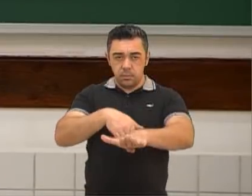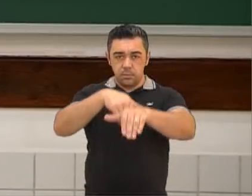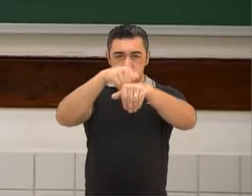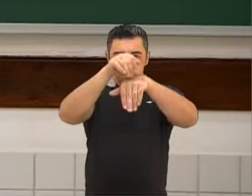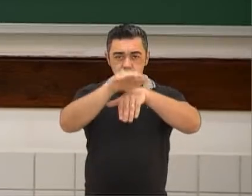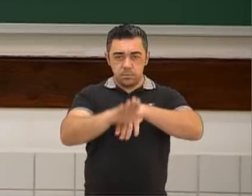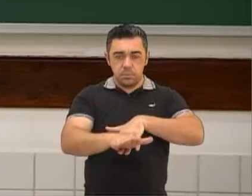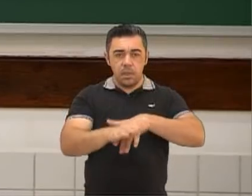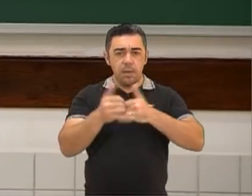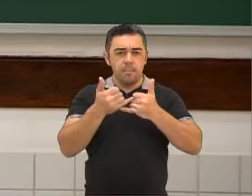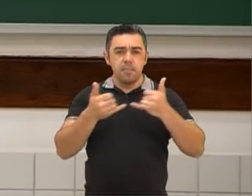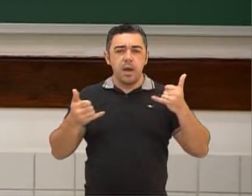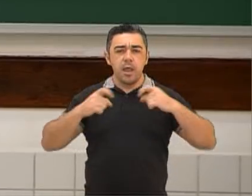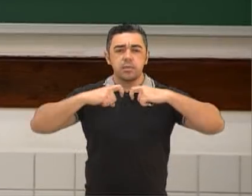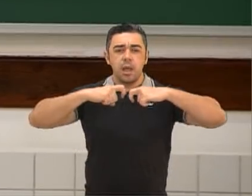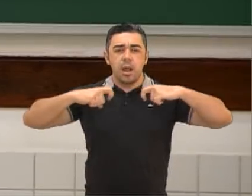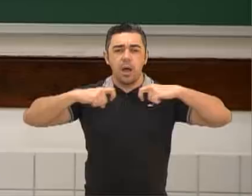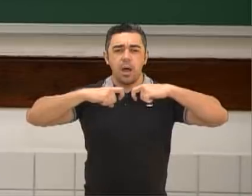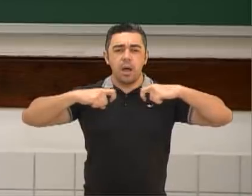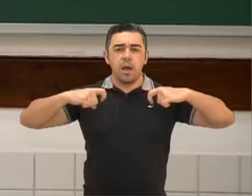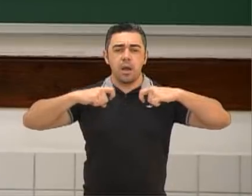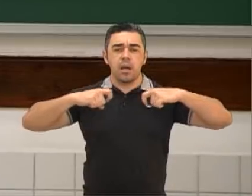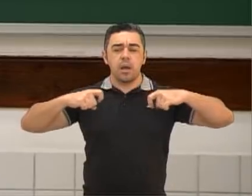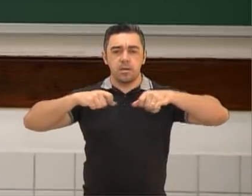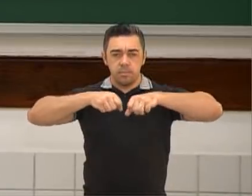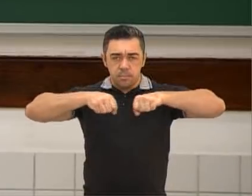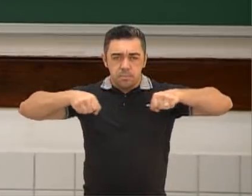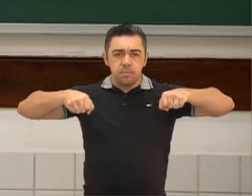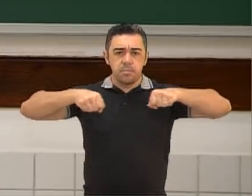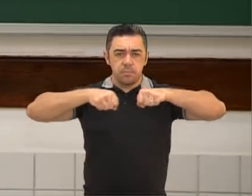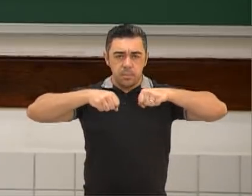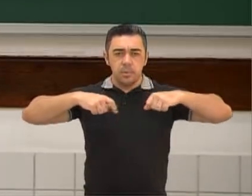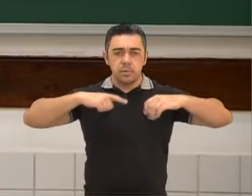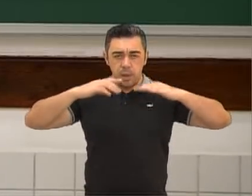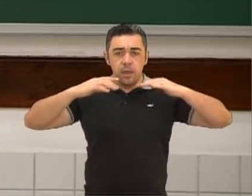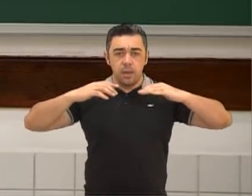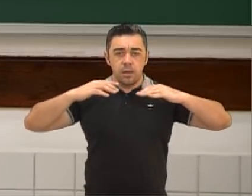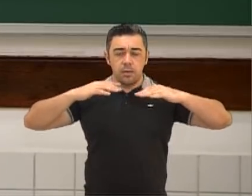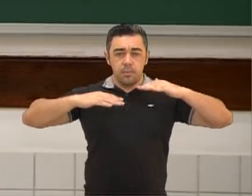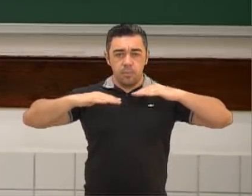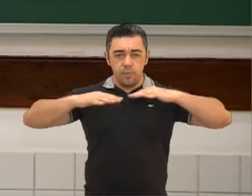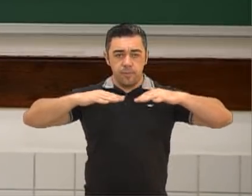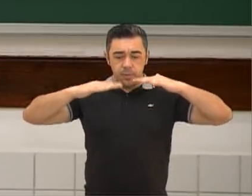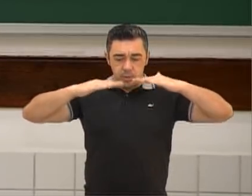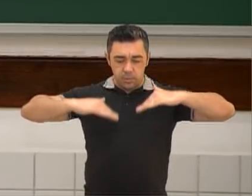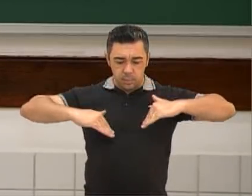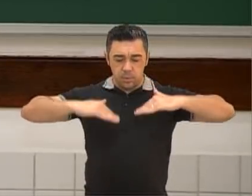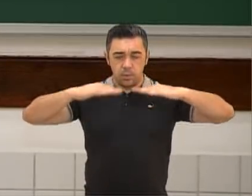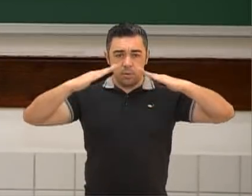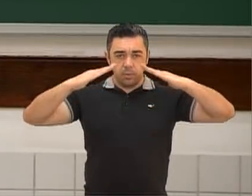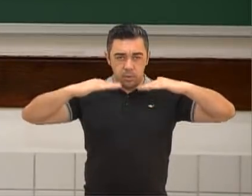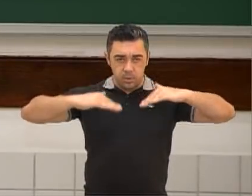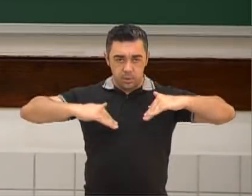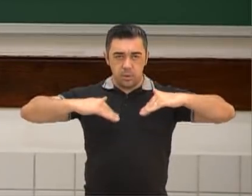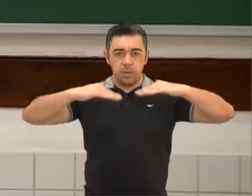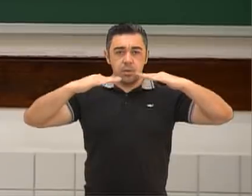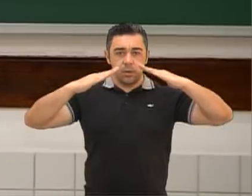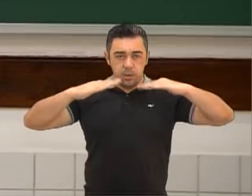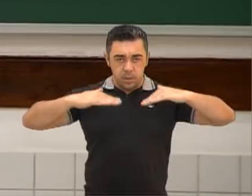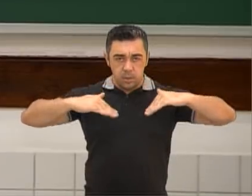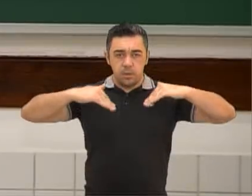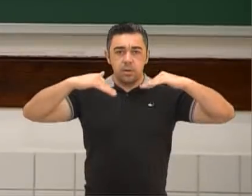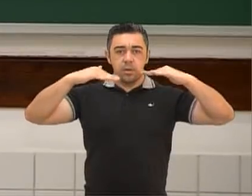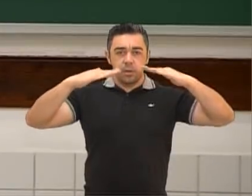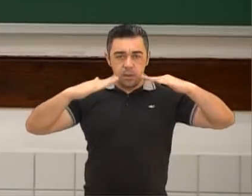um elástico, né? Ela tem um certo movimento para baixo e para cima também. Né? Ela tem uma certa